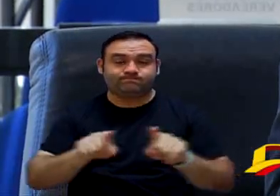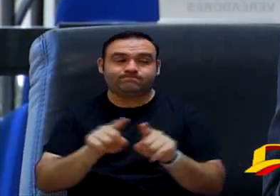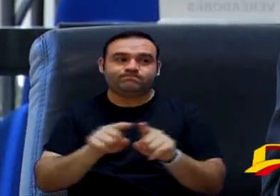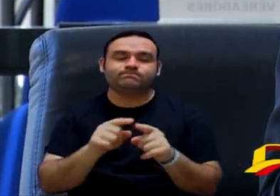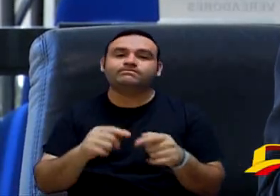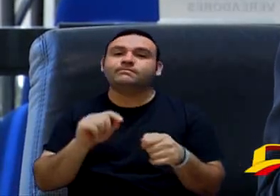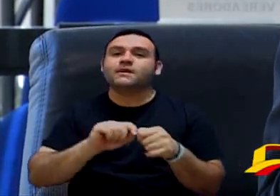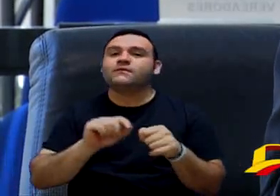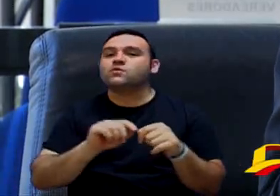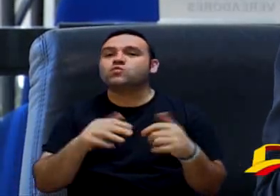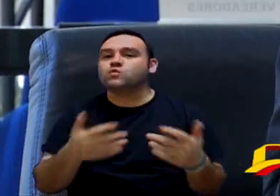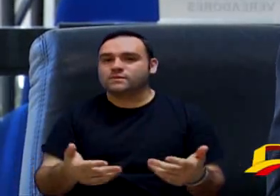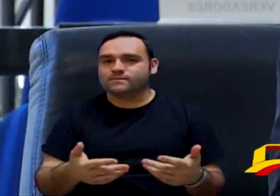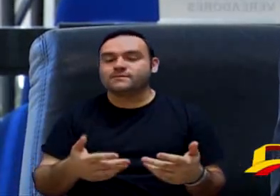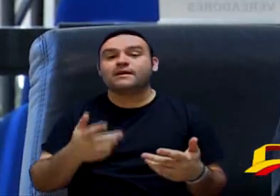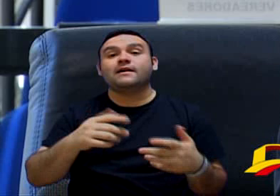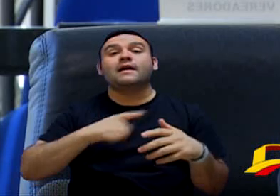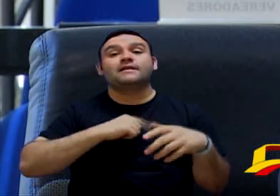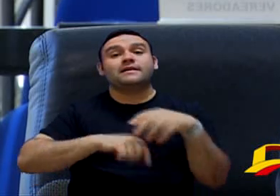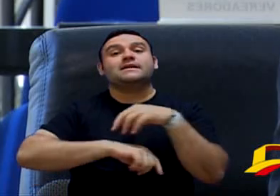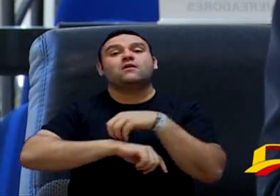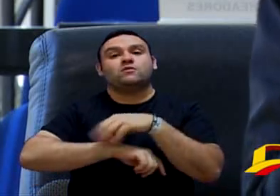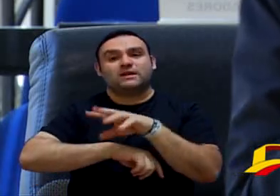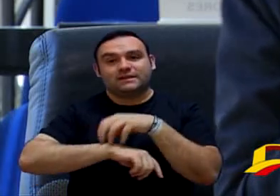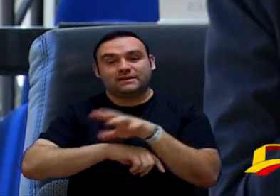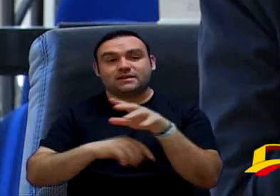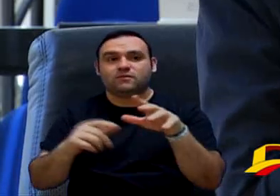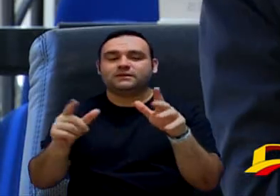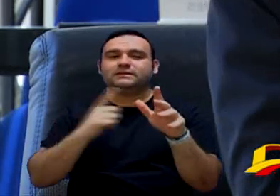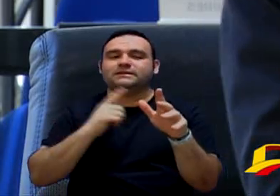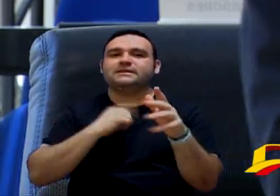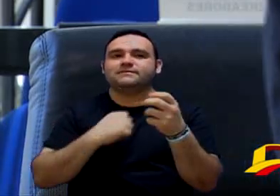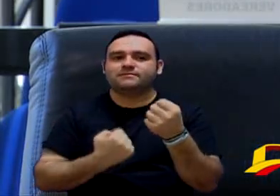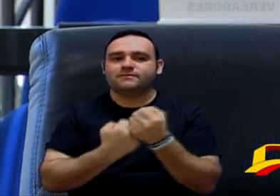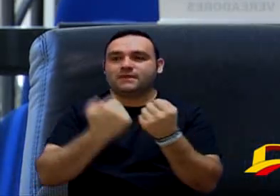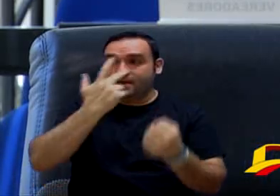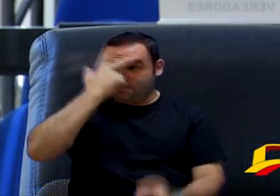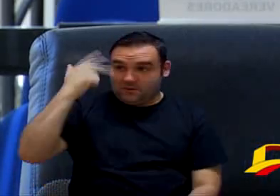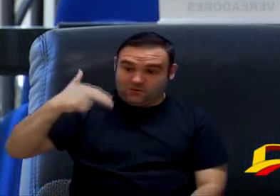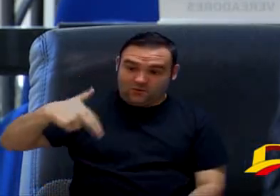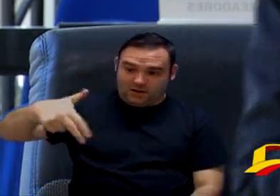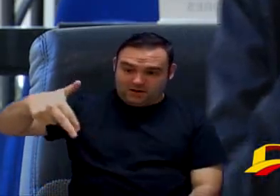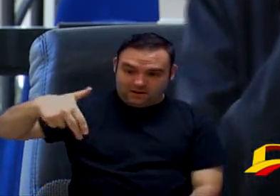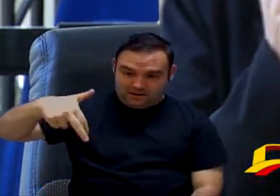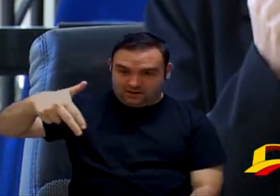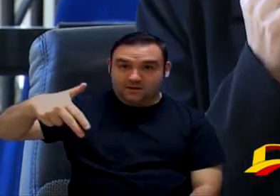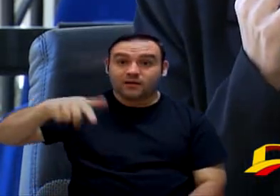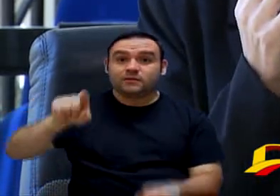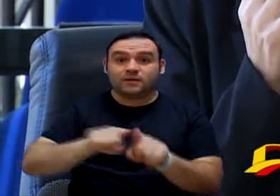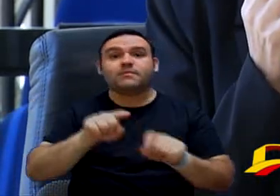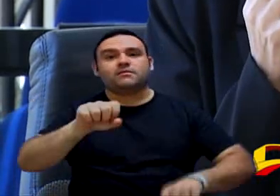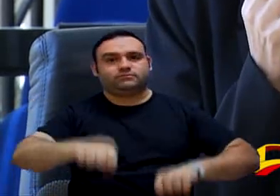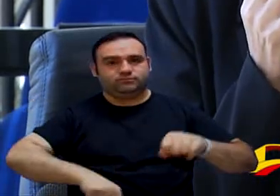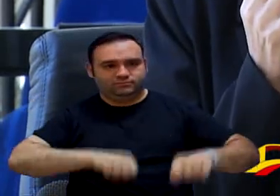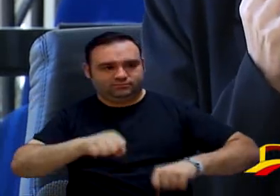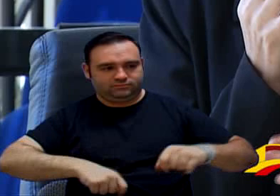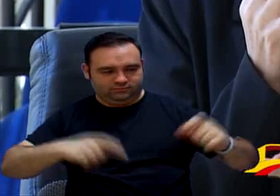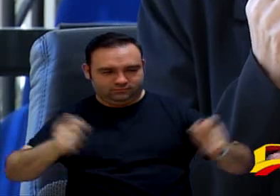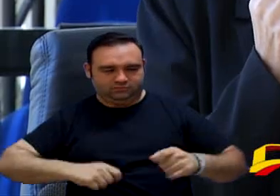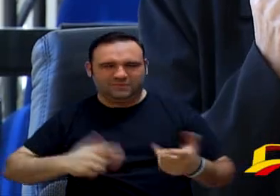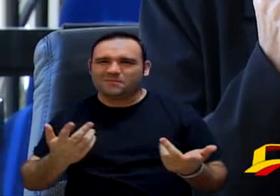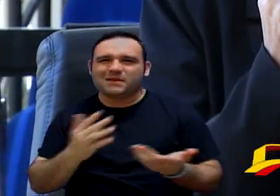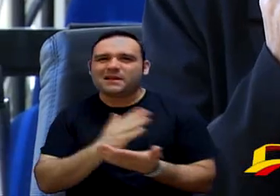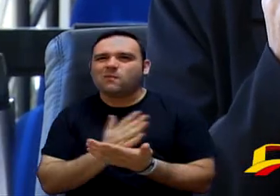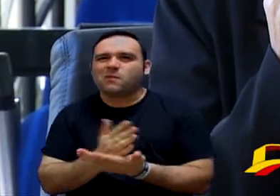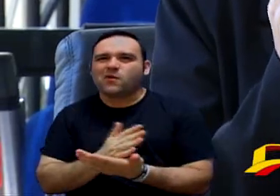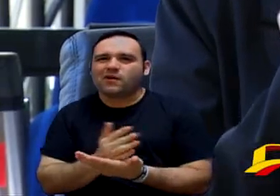haja aí uma orientação que dê estrutura onde caminha pedestre Onde tem um ciclismo agora